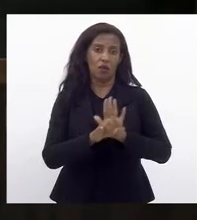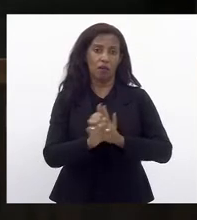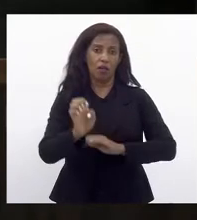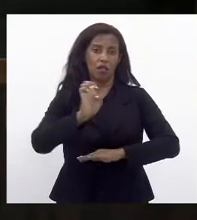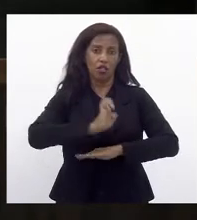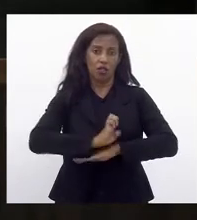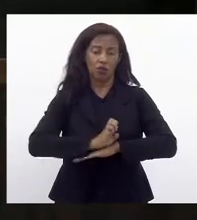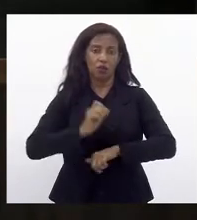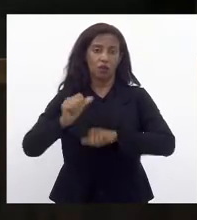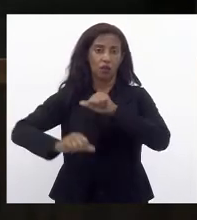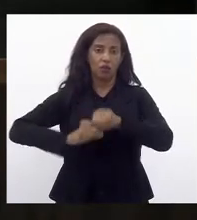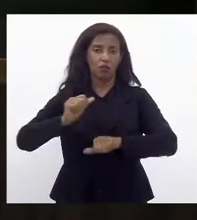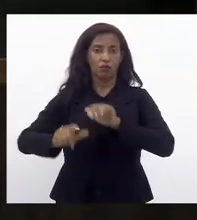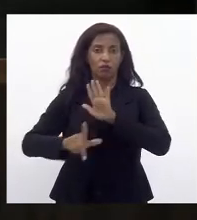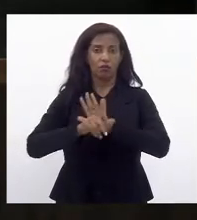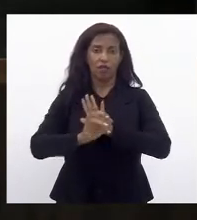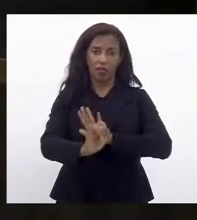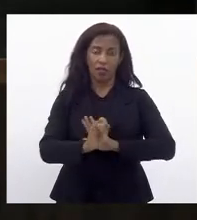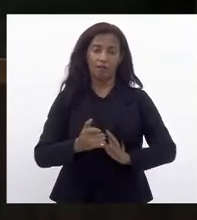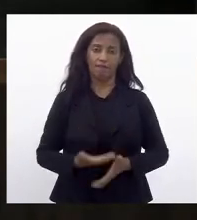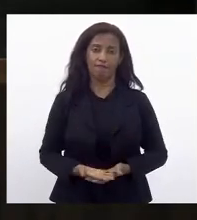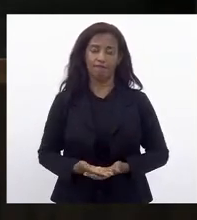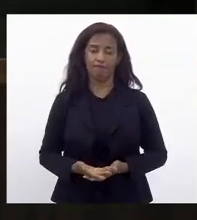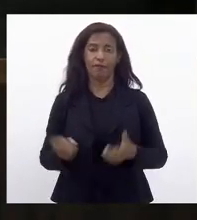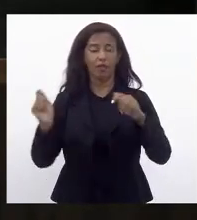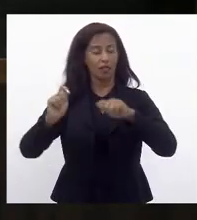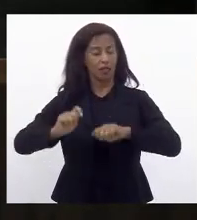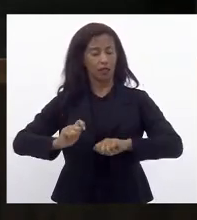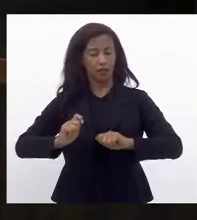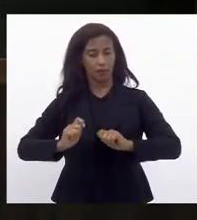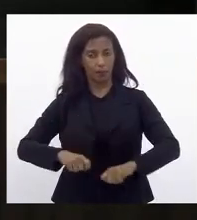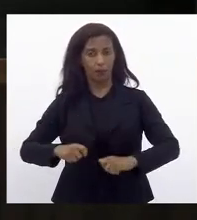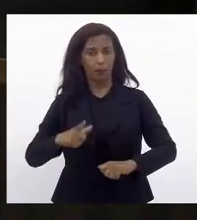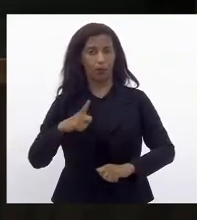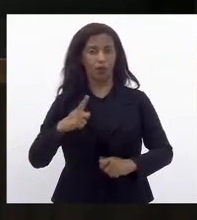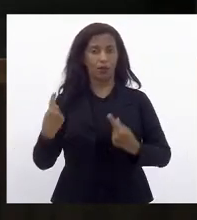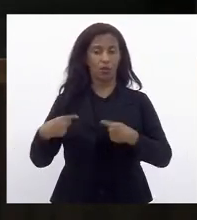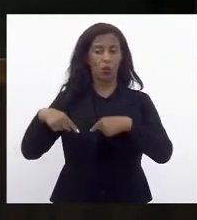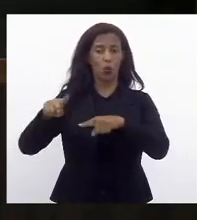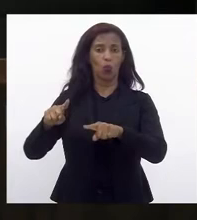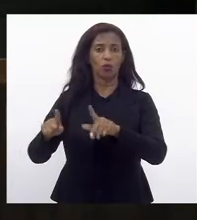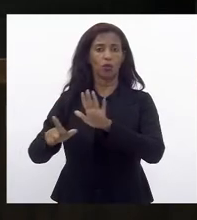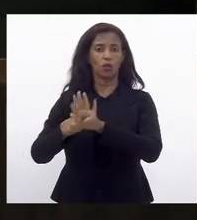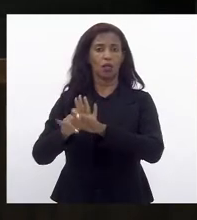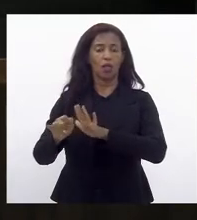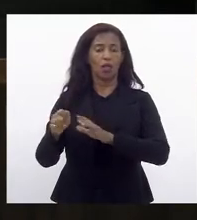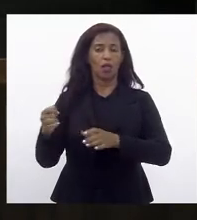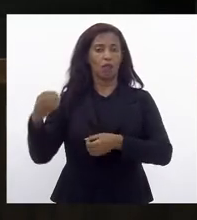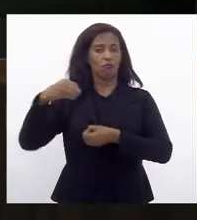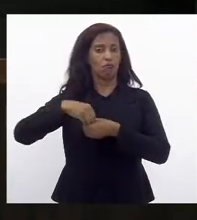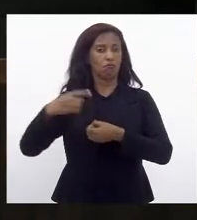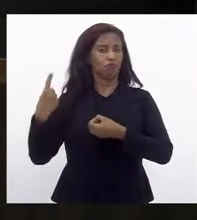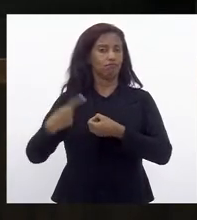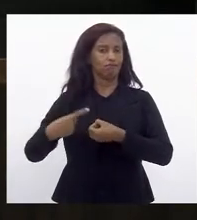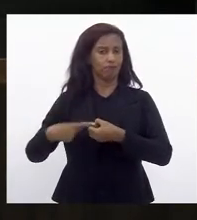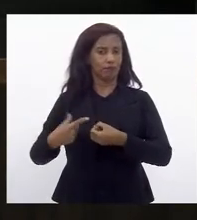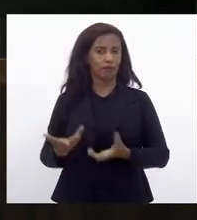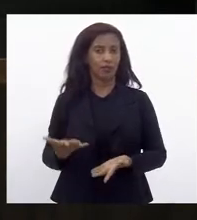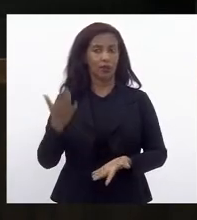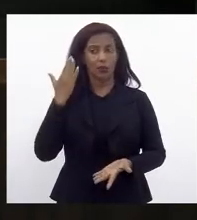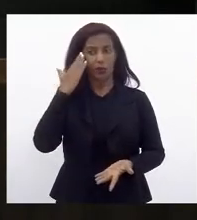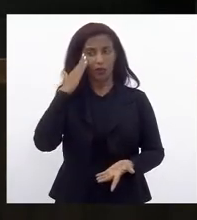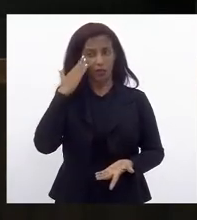tem que mudar a lei estadual para que se possa ir contra a lei nos municípios. Então, eu entendo